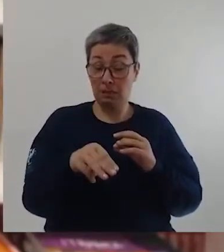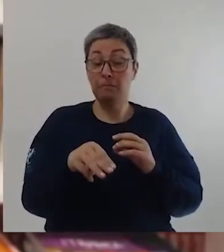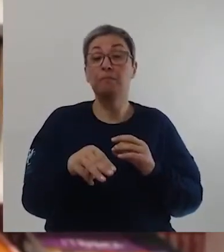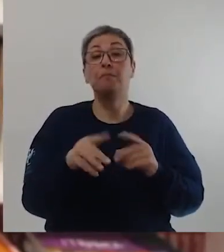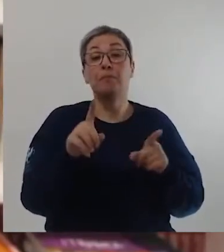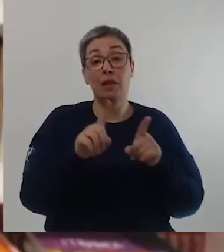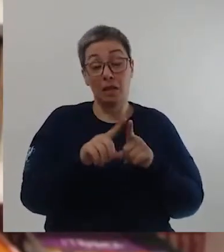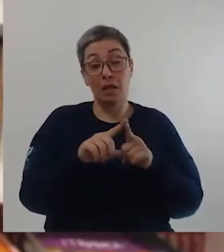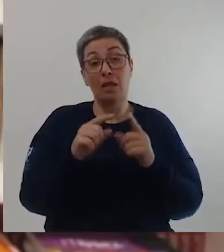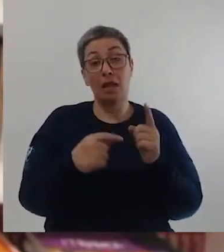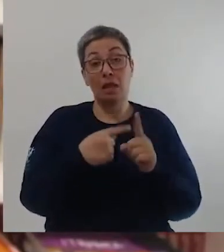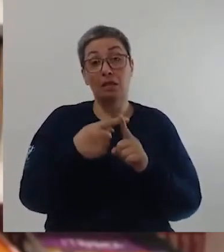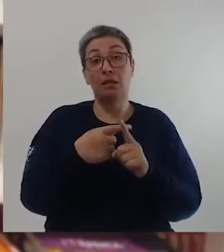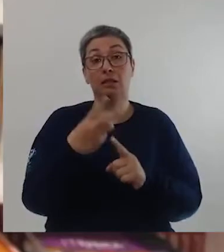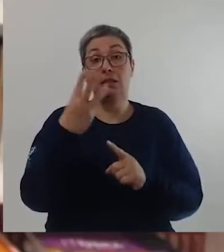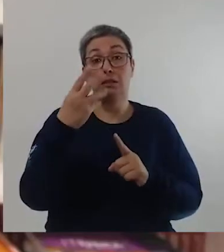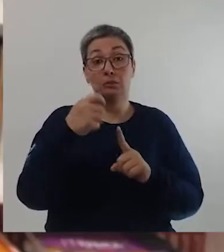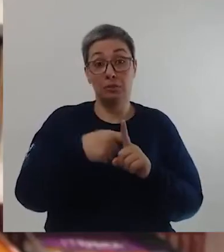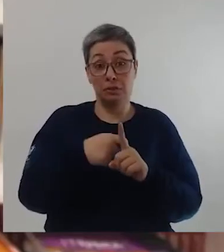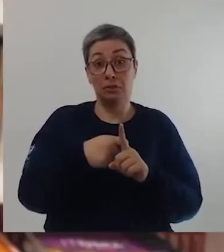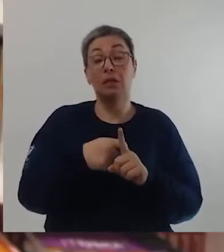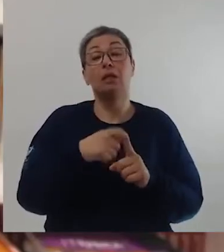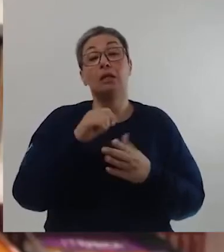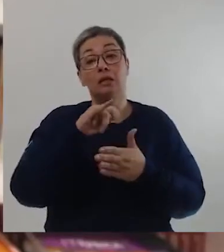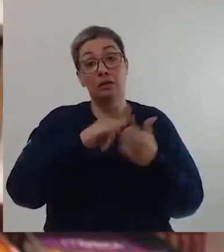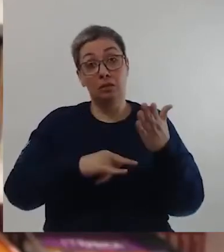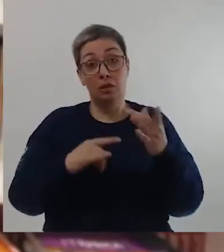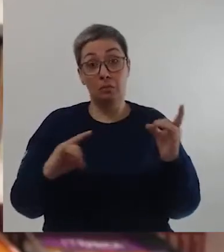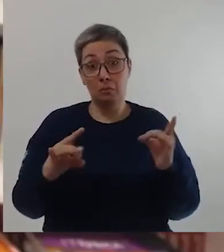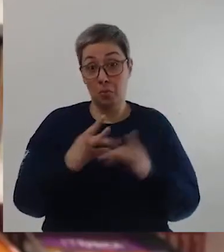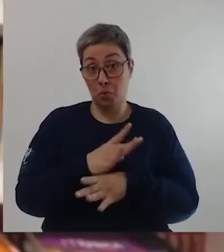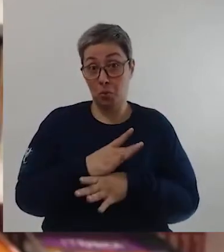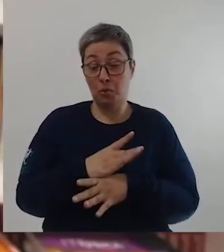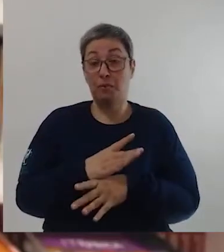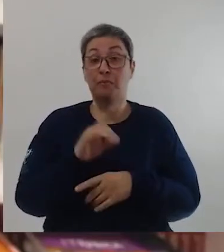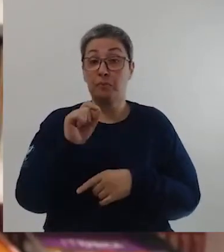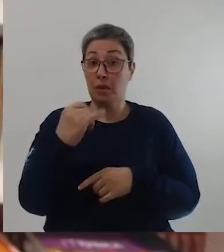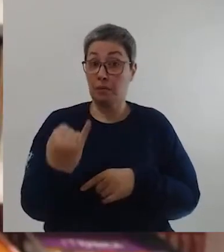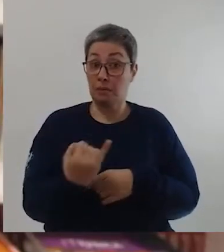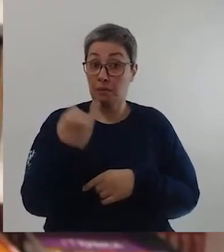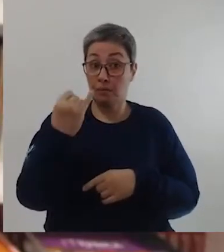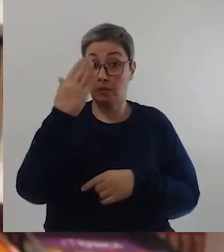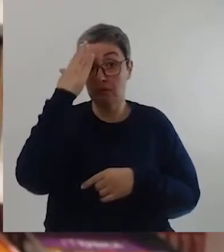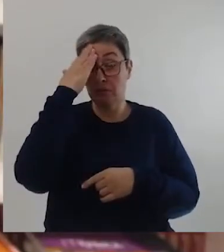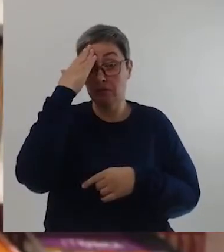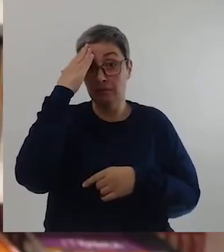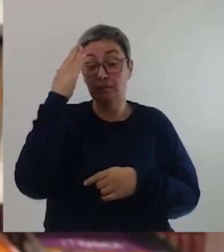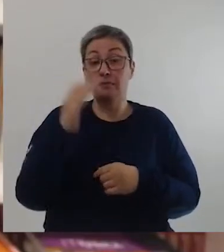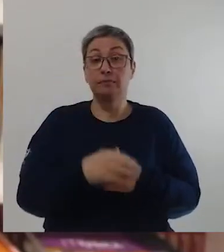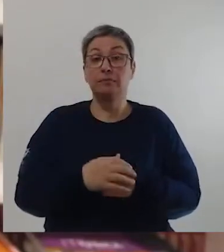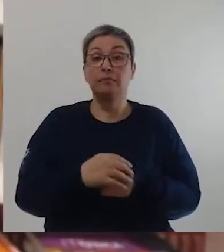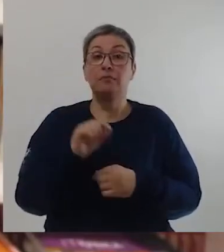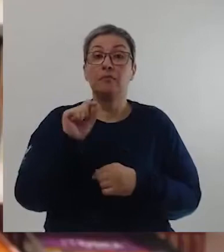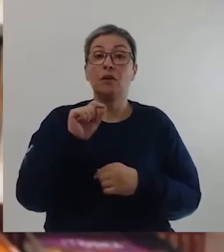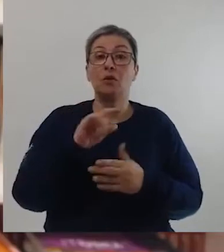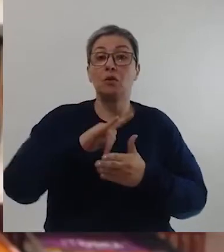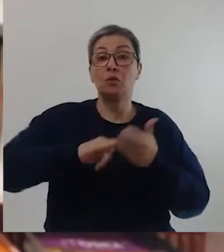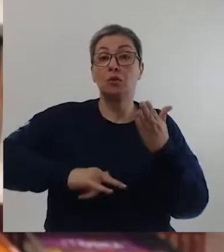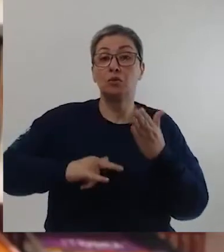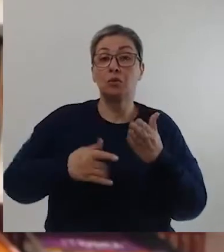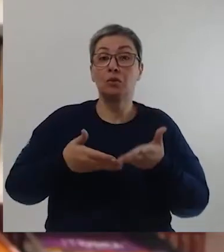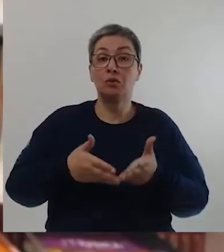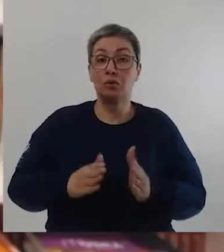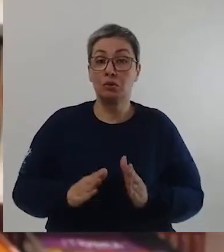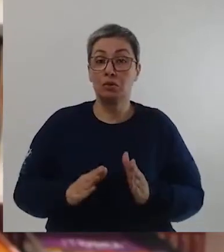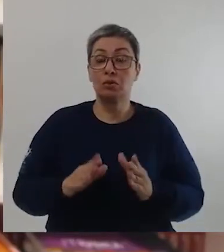quilômetros você tem até 3 meses É bem isso é importante saber né o